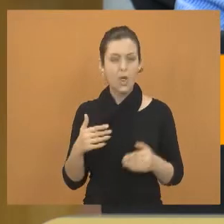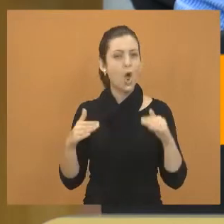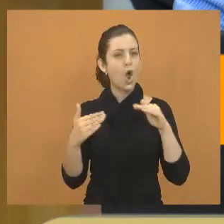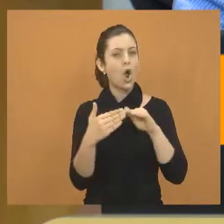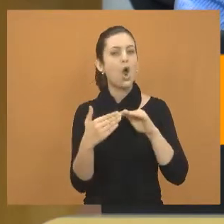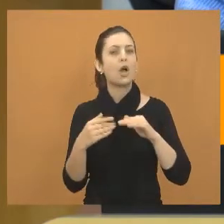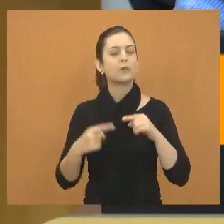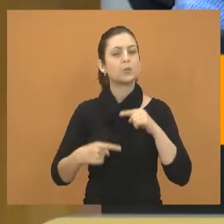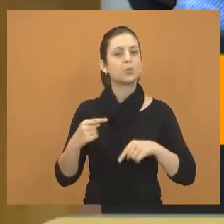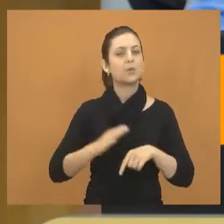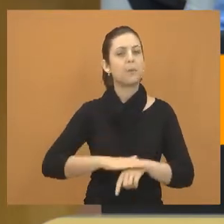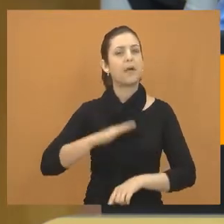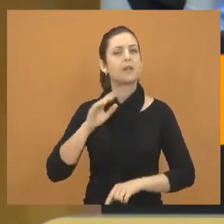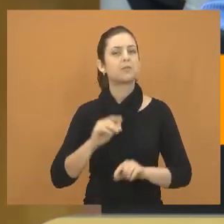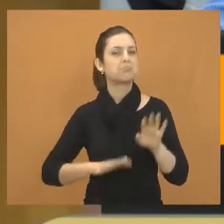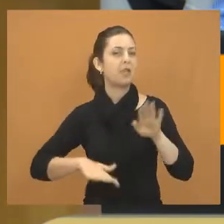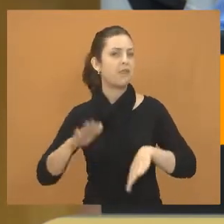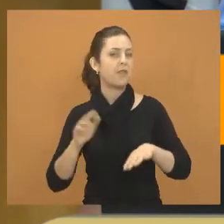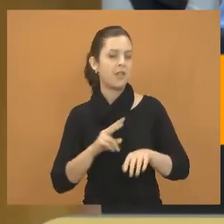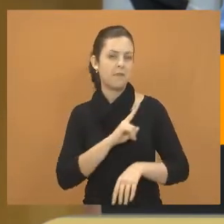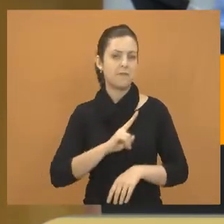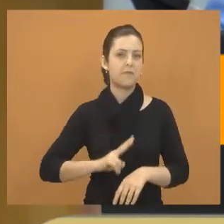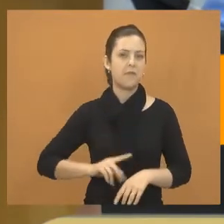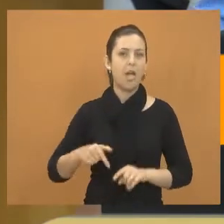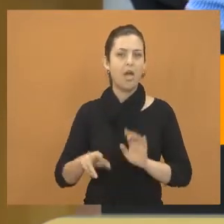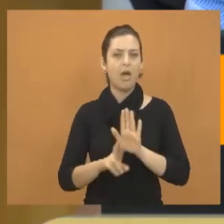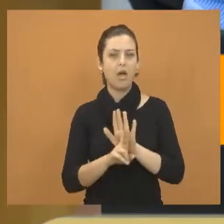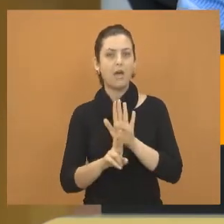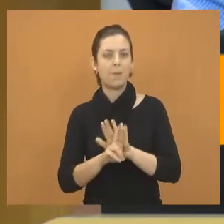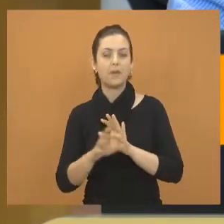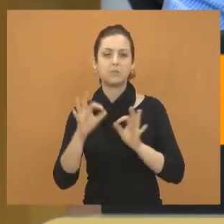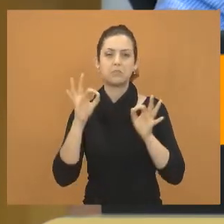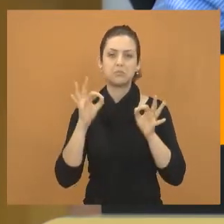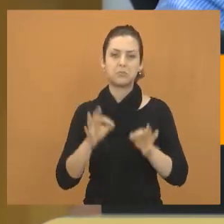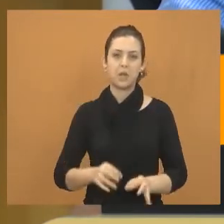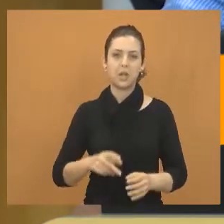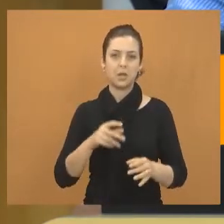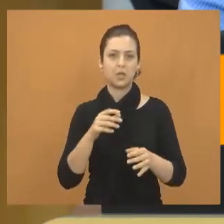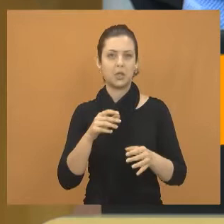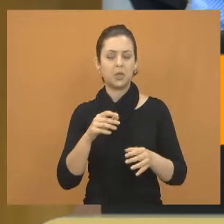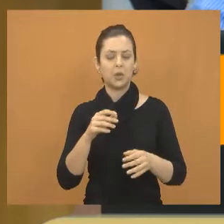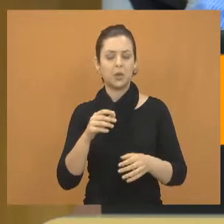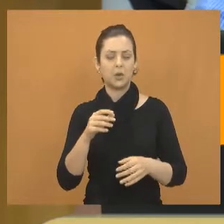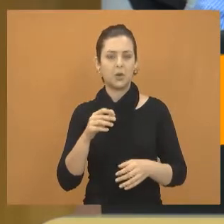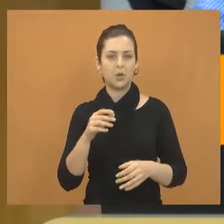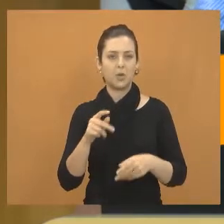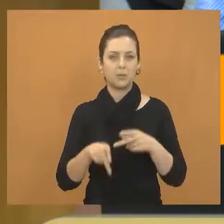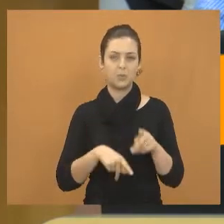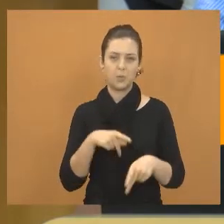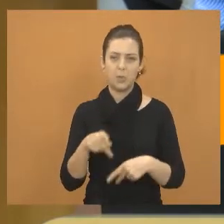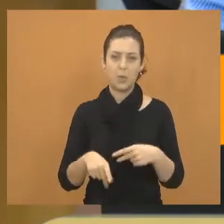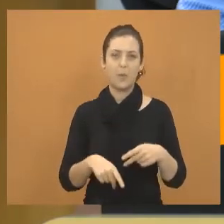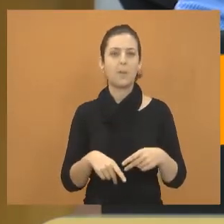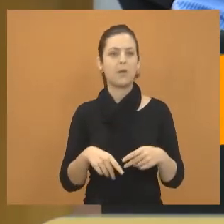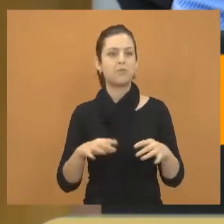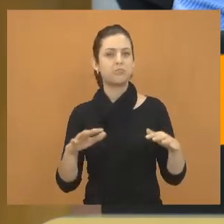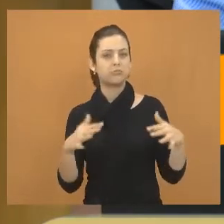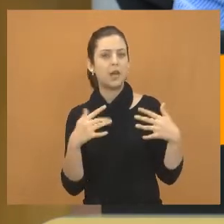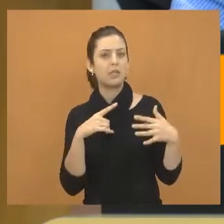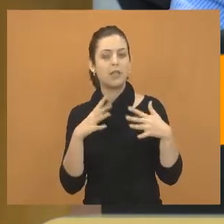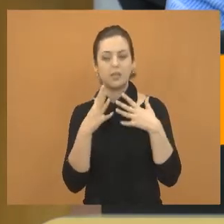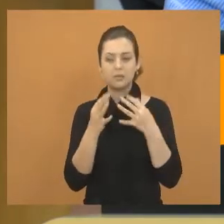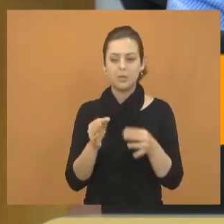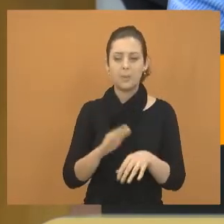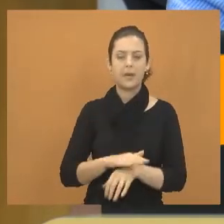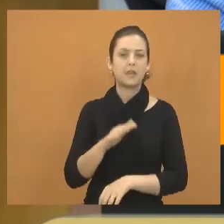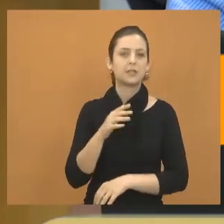até discutir mais, Lucimar, talvez os vereadores que são representantes legítimos da população, talvez até pudessem ser mais ouvidos, mas eu confesso para